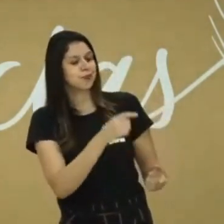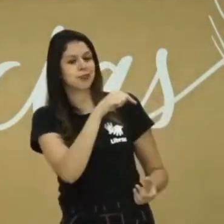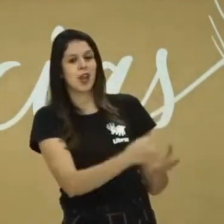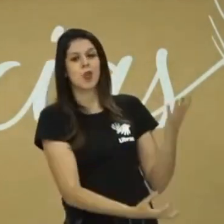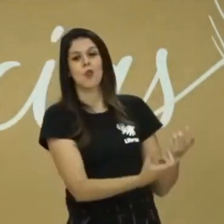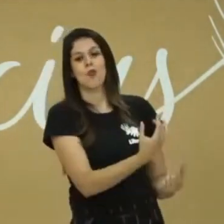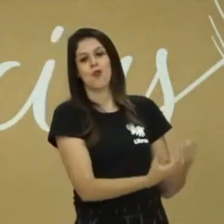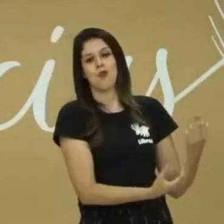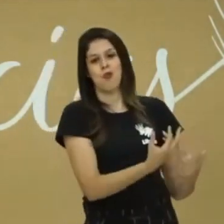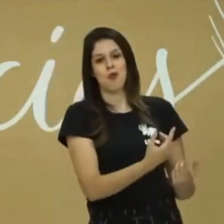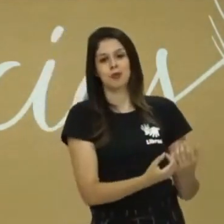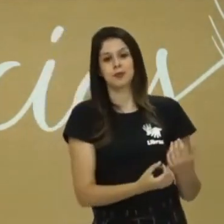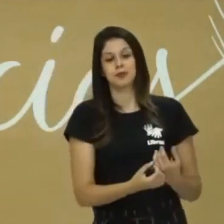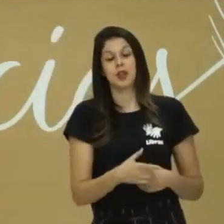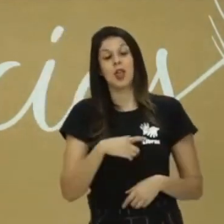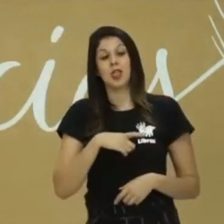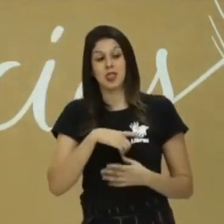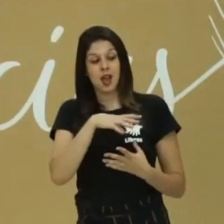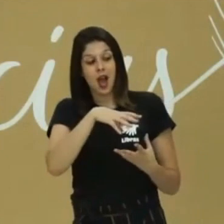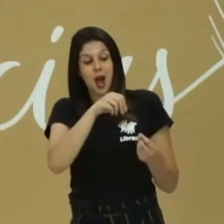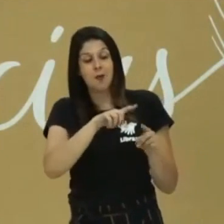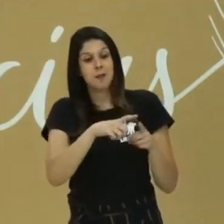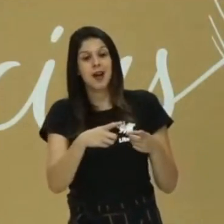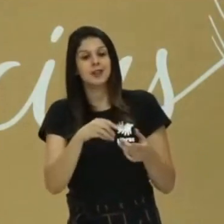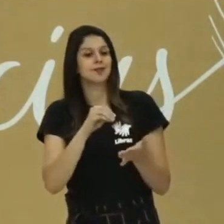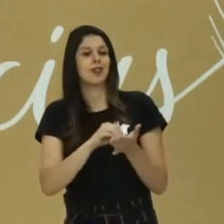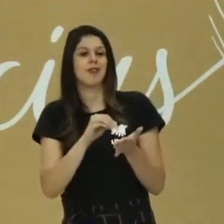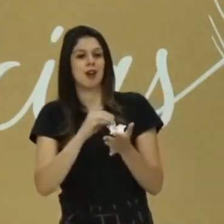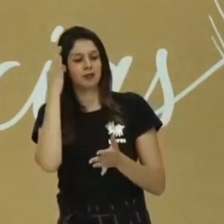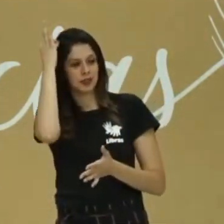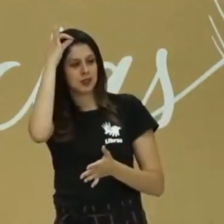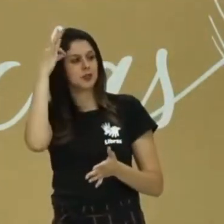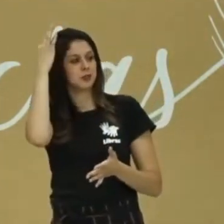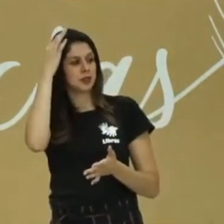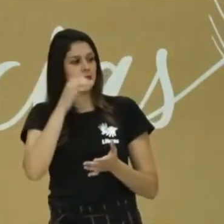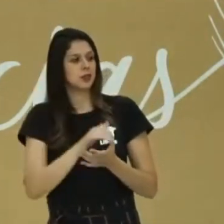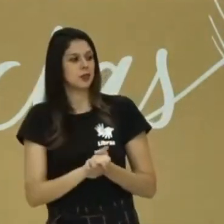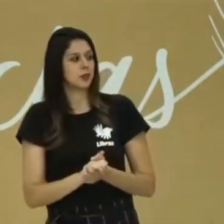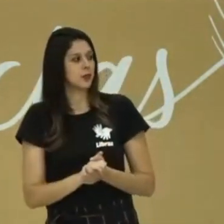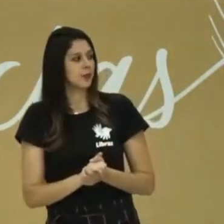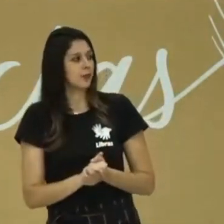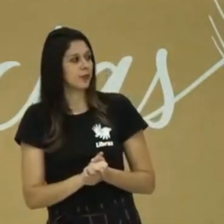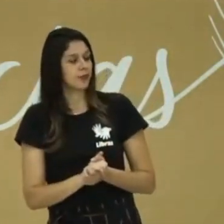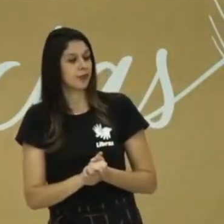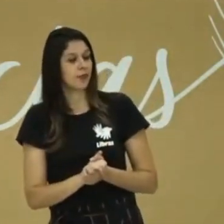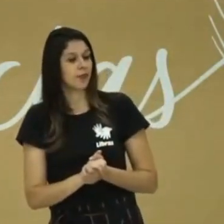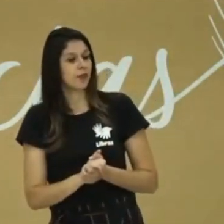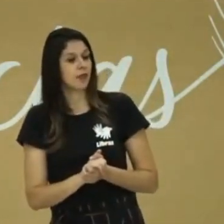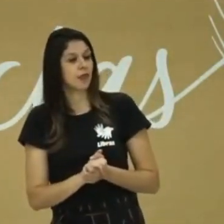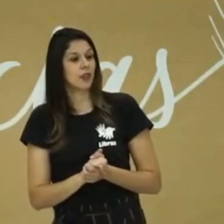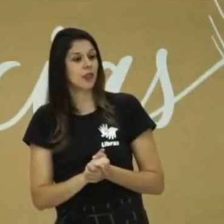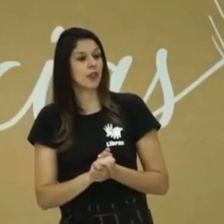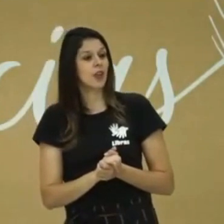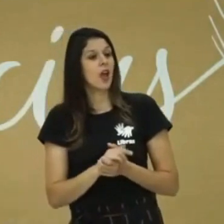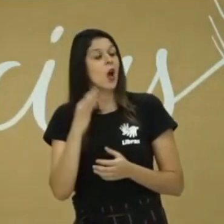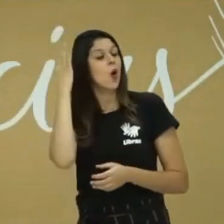eles embora tem uma alma não ter um espírito o E adivinha tem será o espírito que